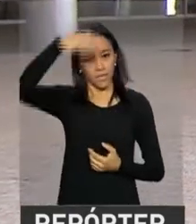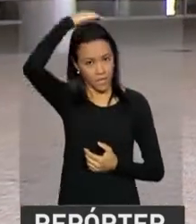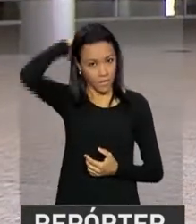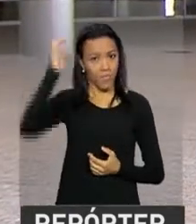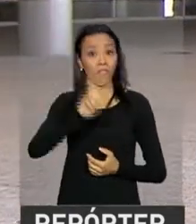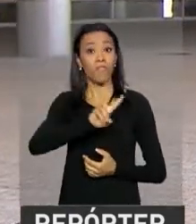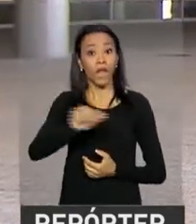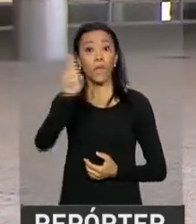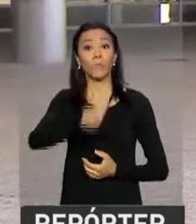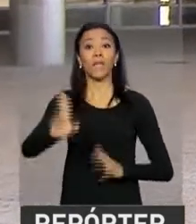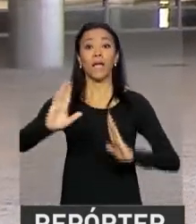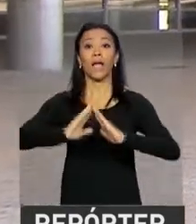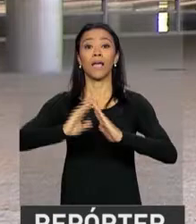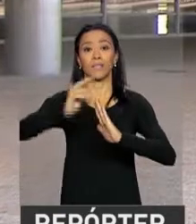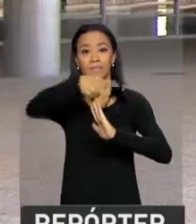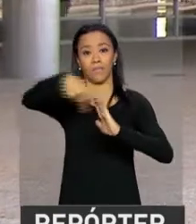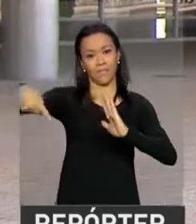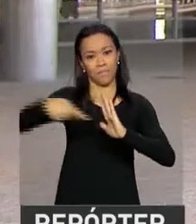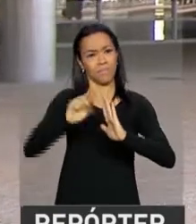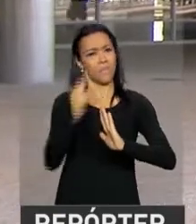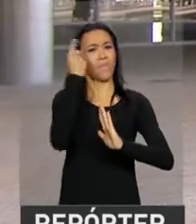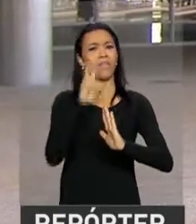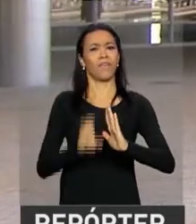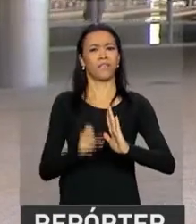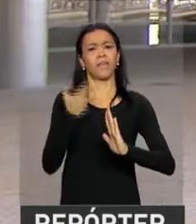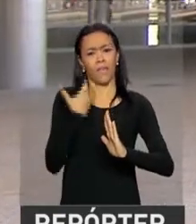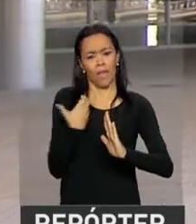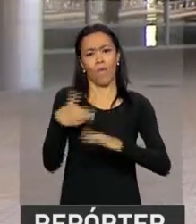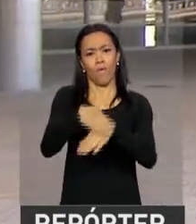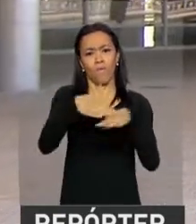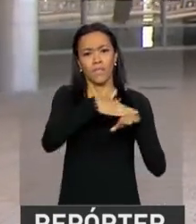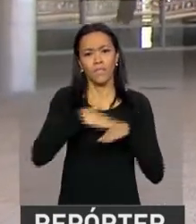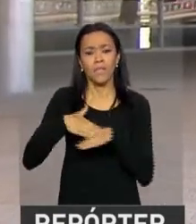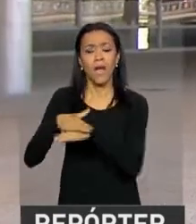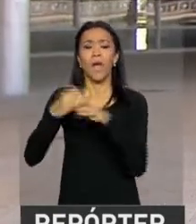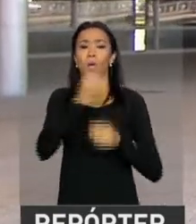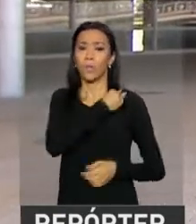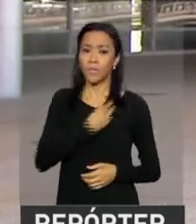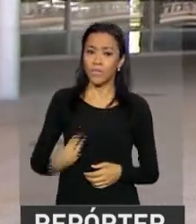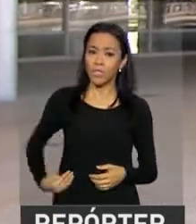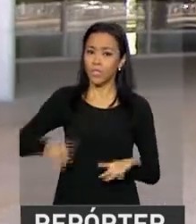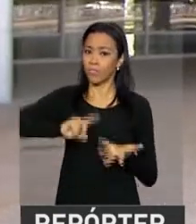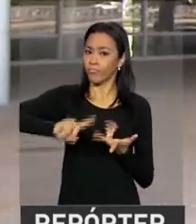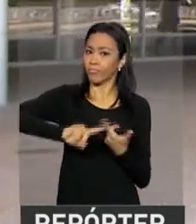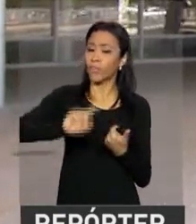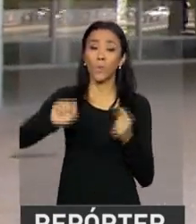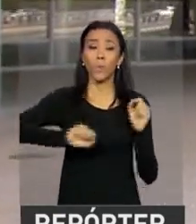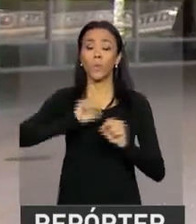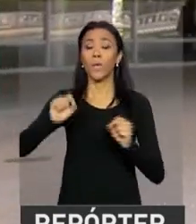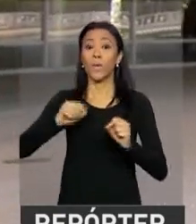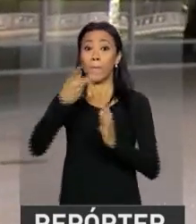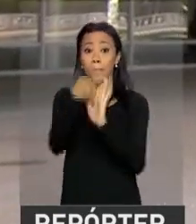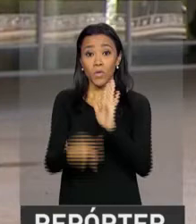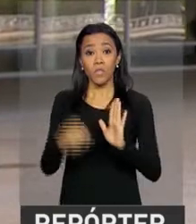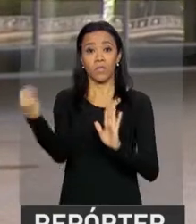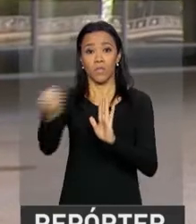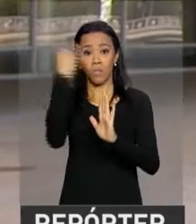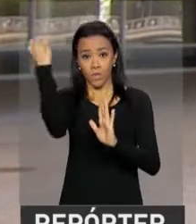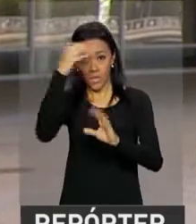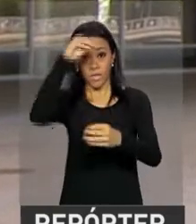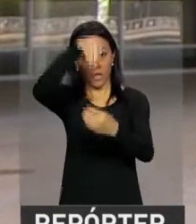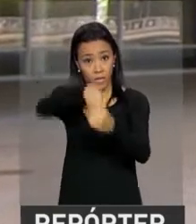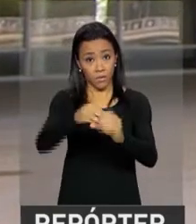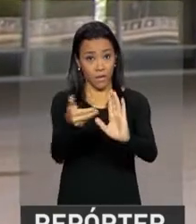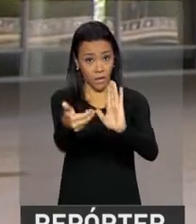presidente da república ele quer conversar com os ministros e líderes da base aliada sobre projetos importantes para o governo que estão na câmara dos deputados